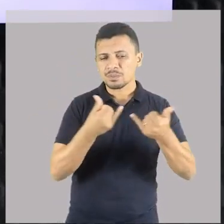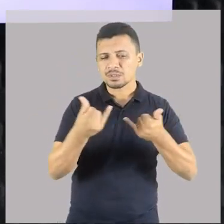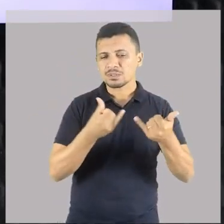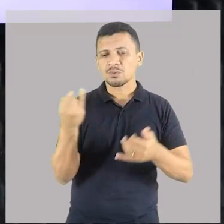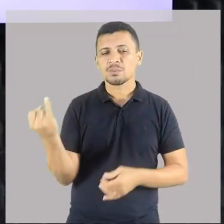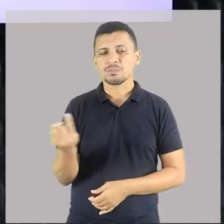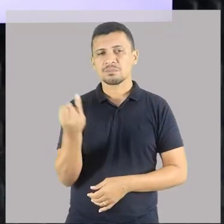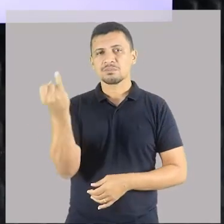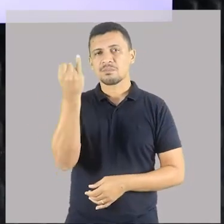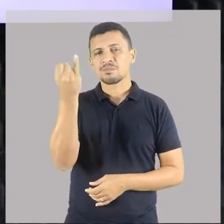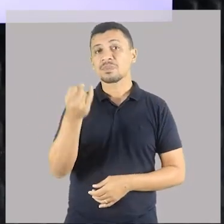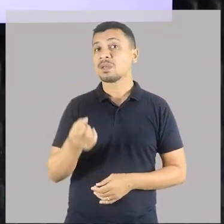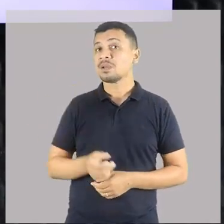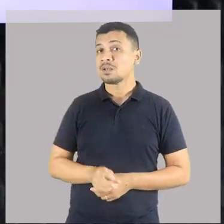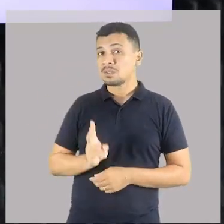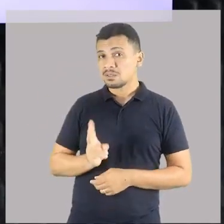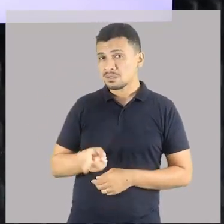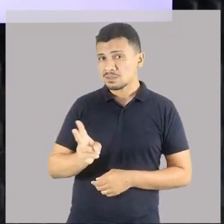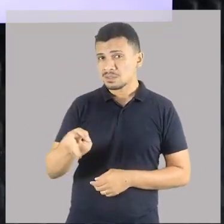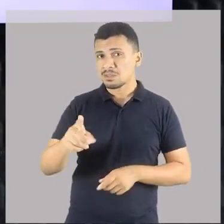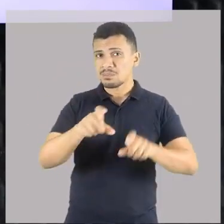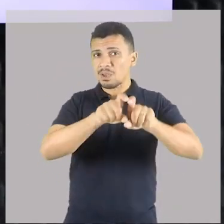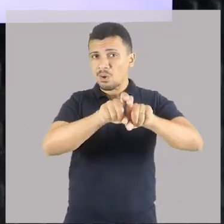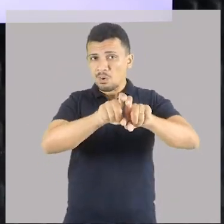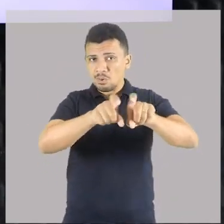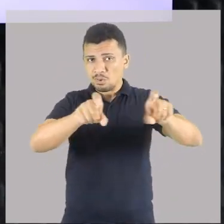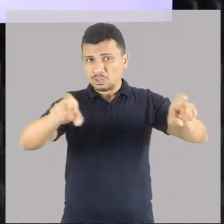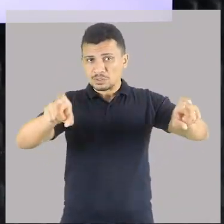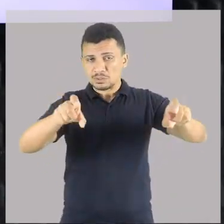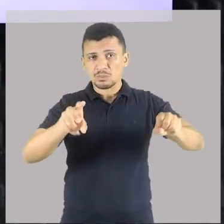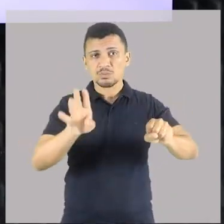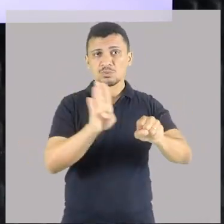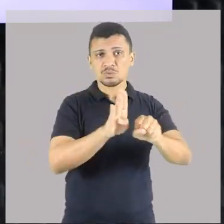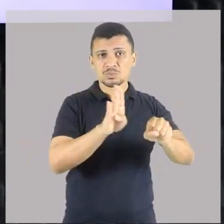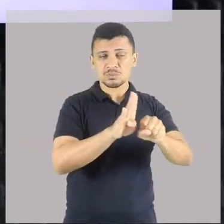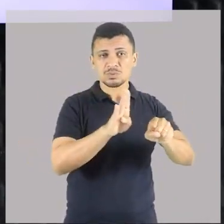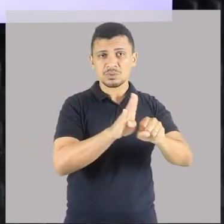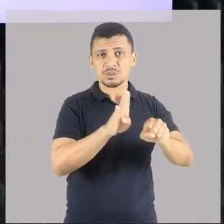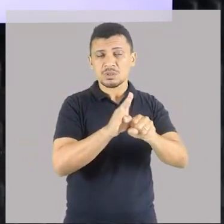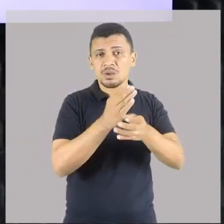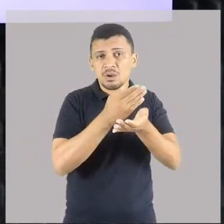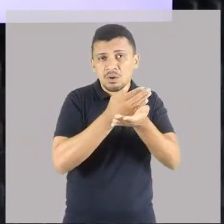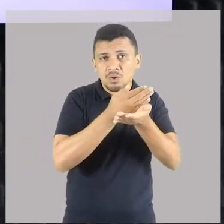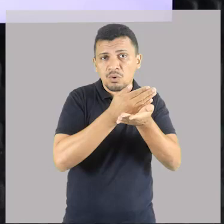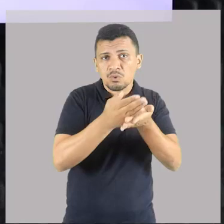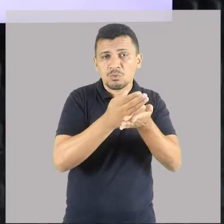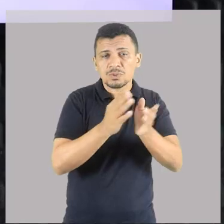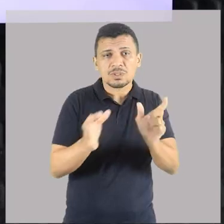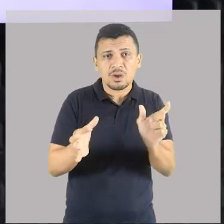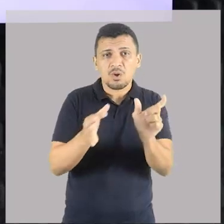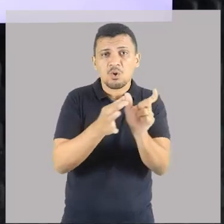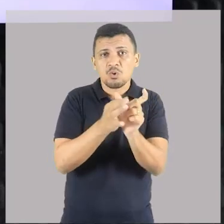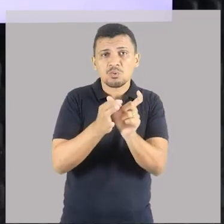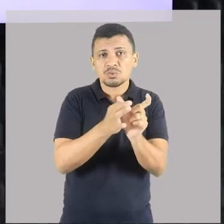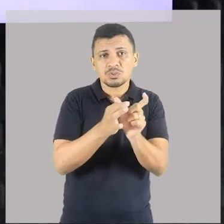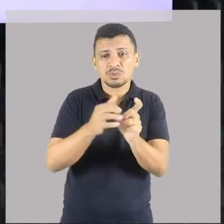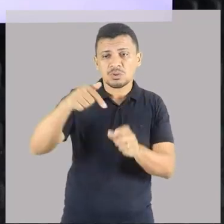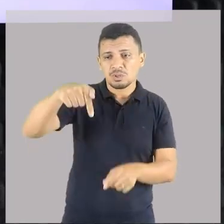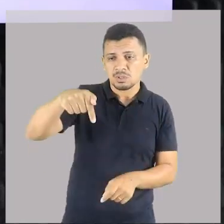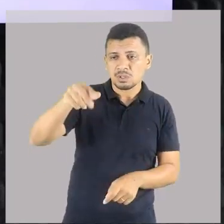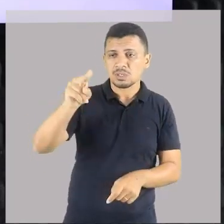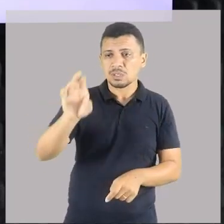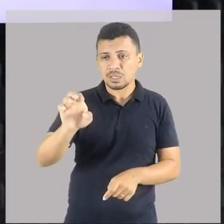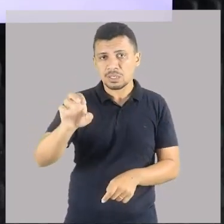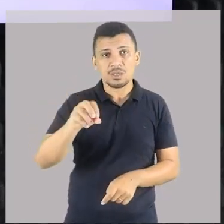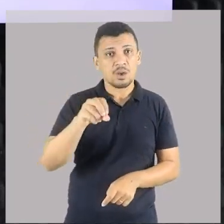aqui. Todas as vezes que a oração for substantiva, ela vai ser introduzida por uma conjunção integrante que ou se. Aí